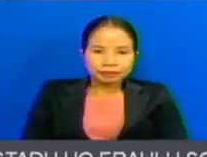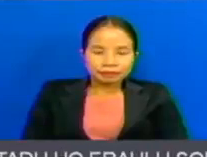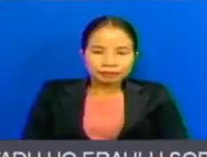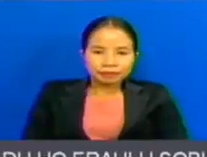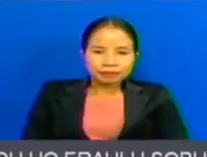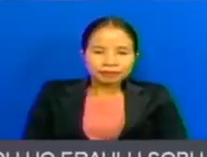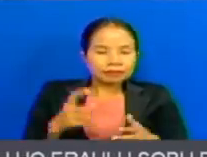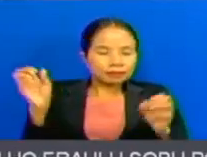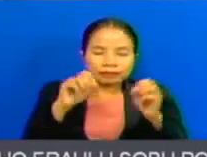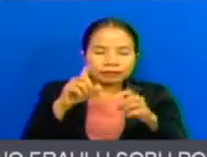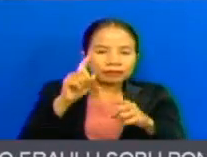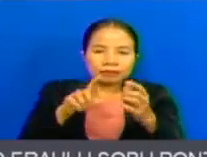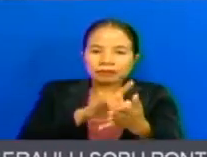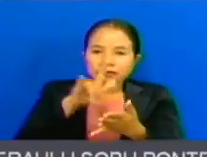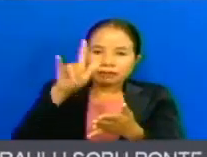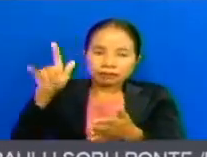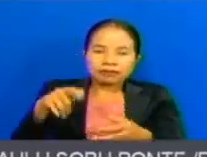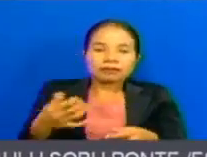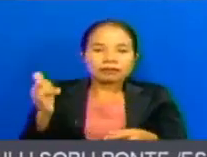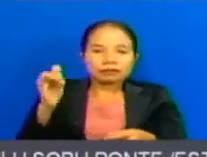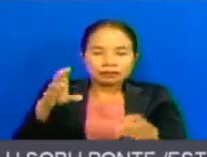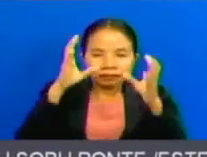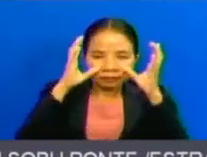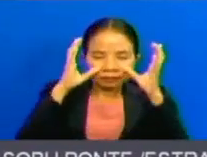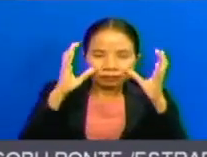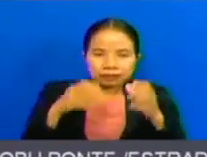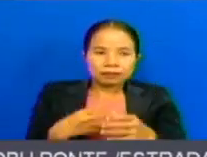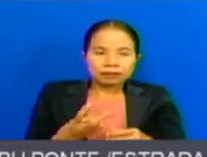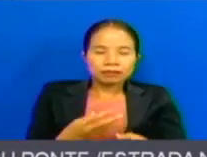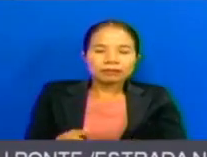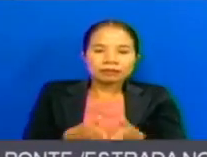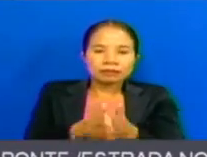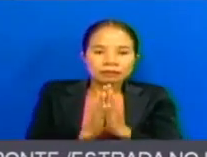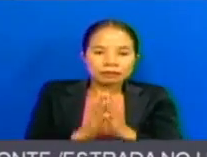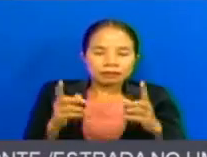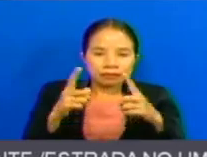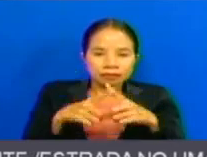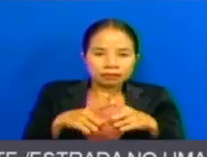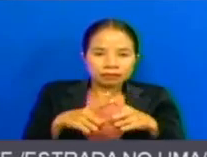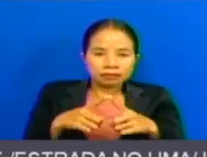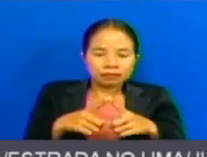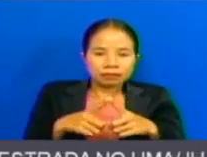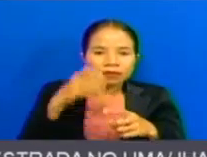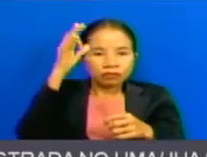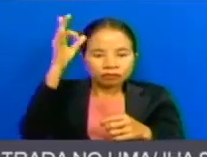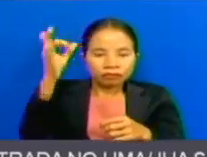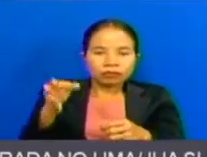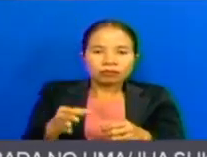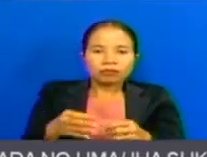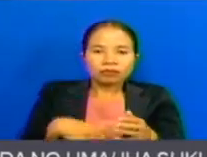será, lazari, vai, antar, será, triste. Neve ao subane. Ideia be. Futuro em maine la